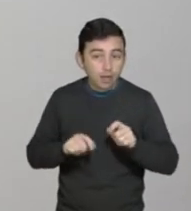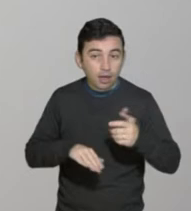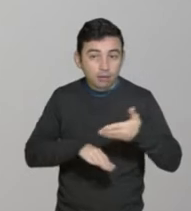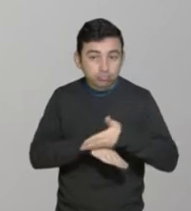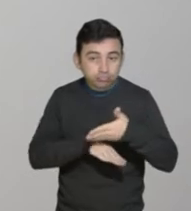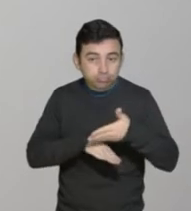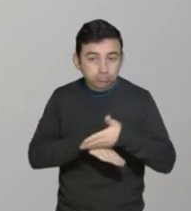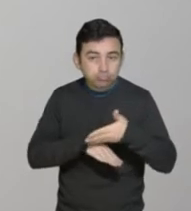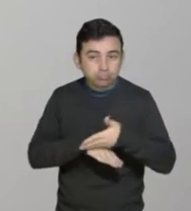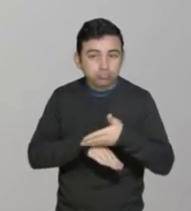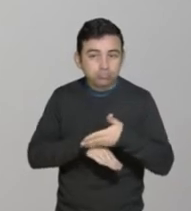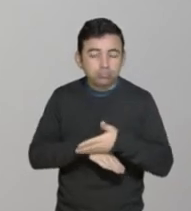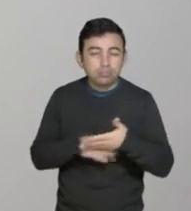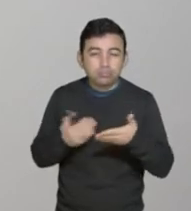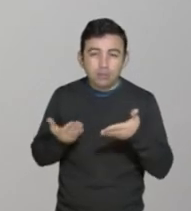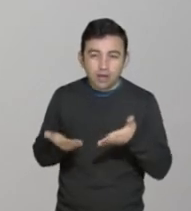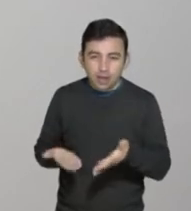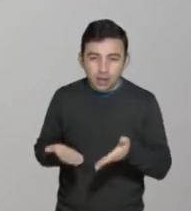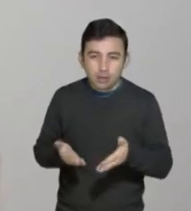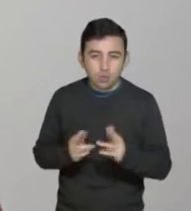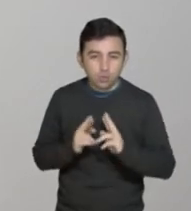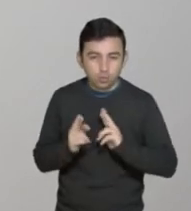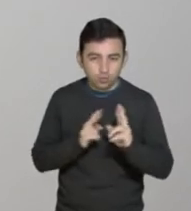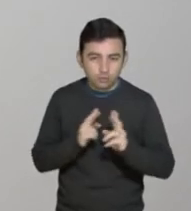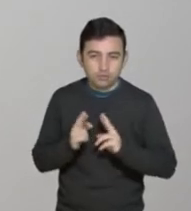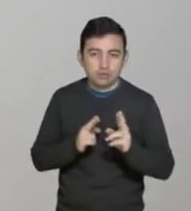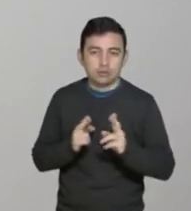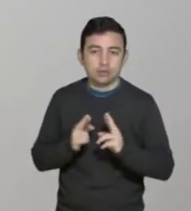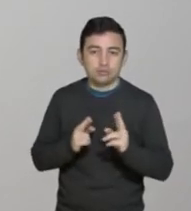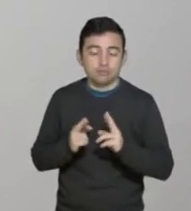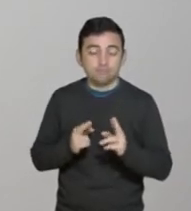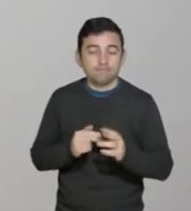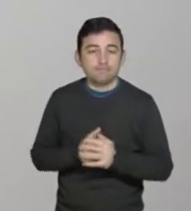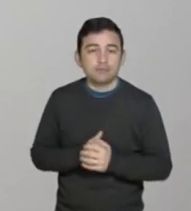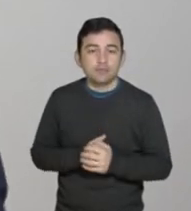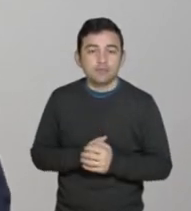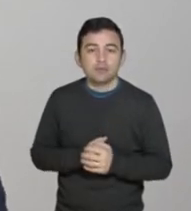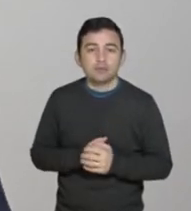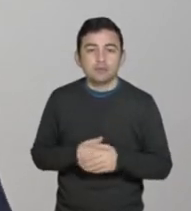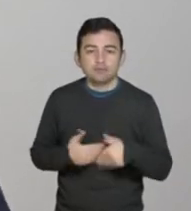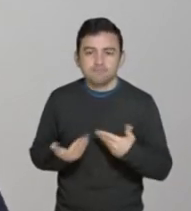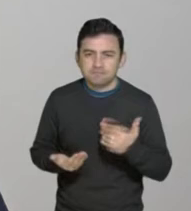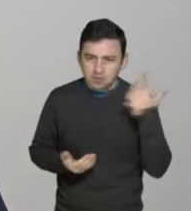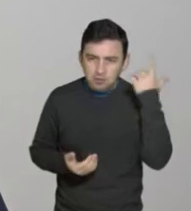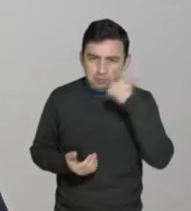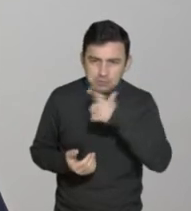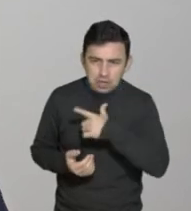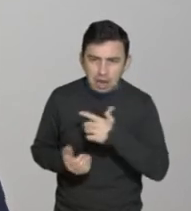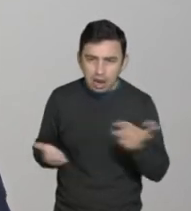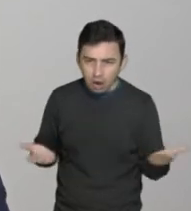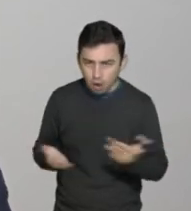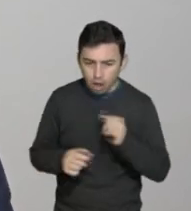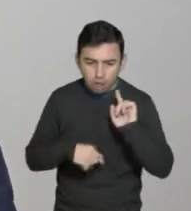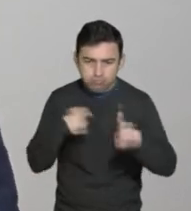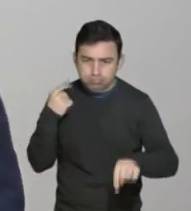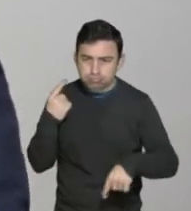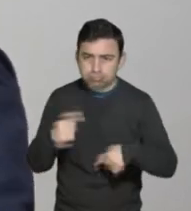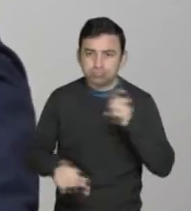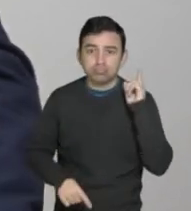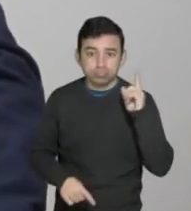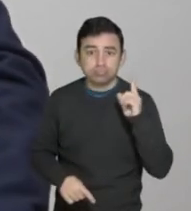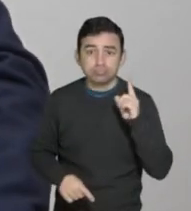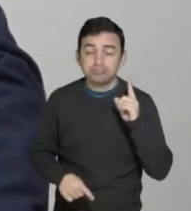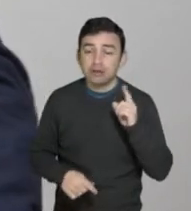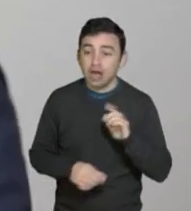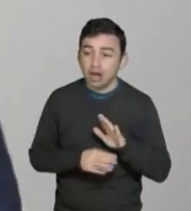ali por esta rodovia, por essa barreira sanitária, fazendo com que o ganho vai ser não só para